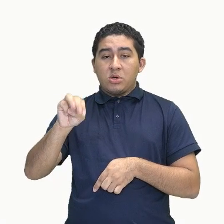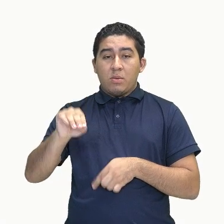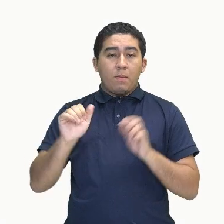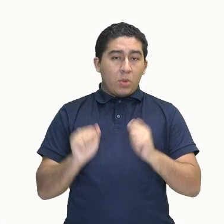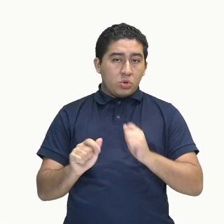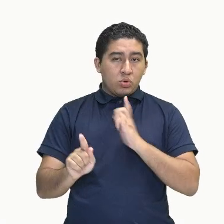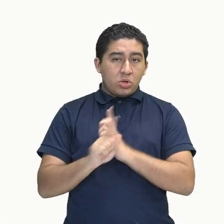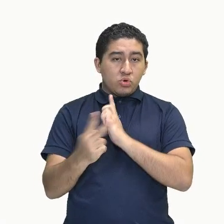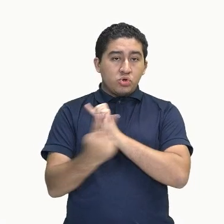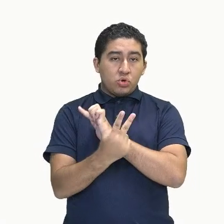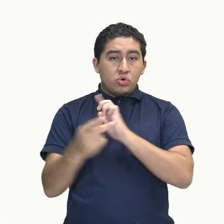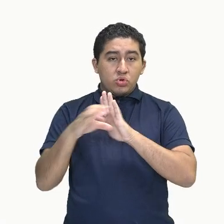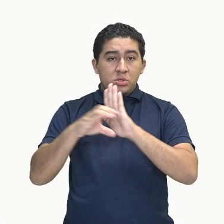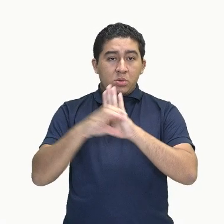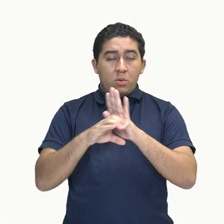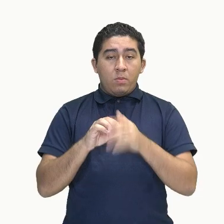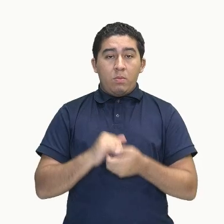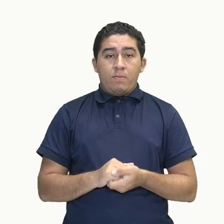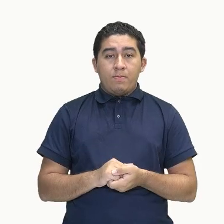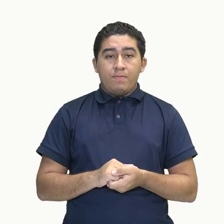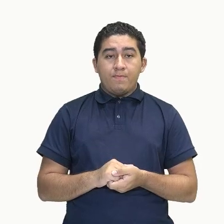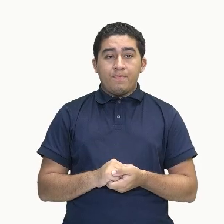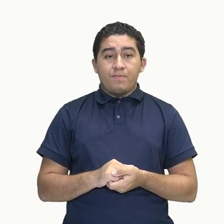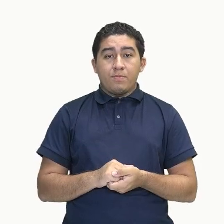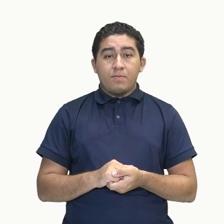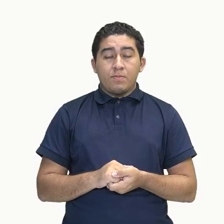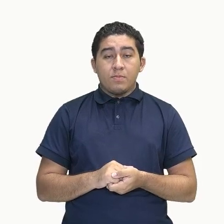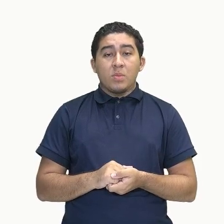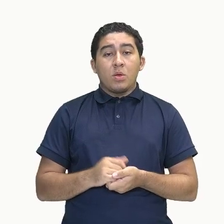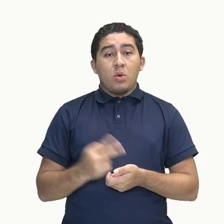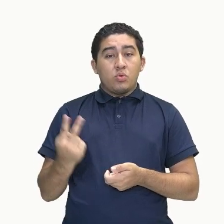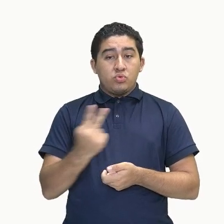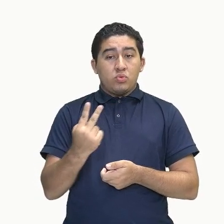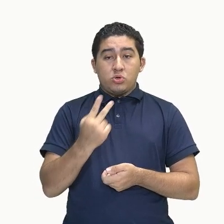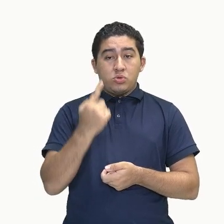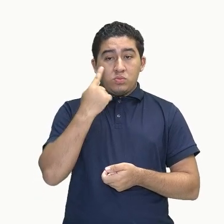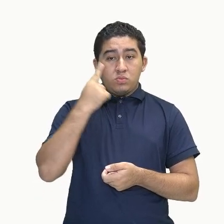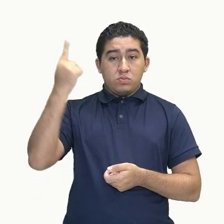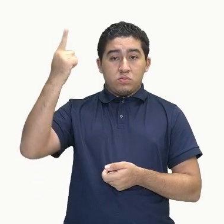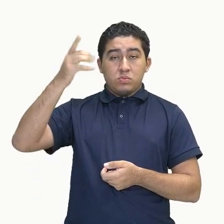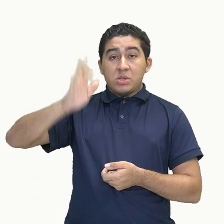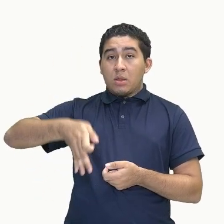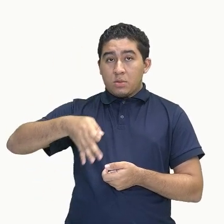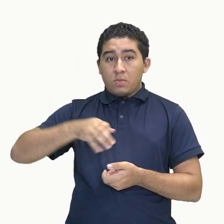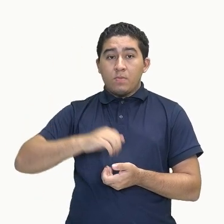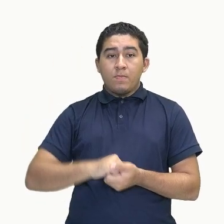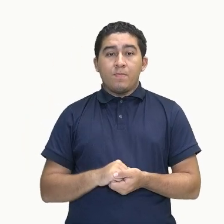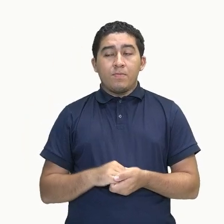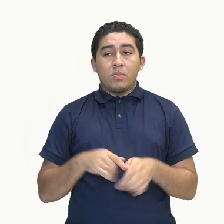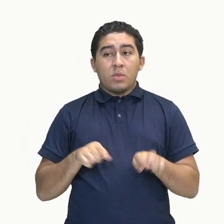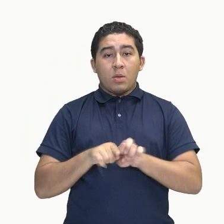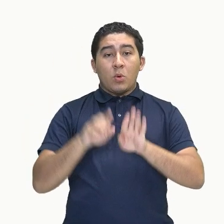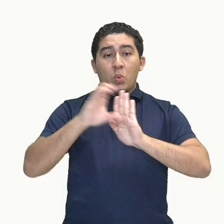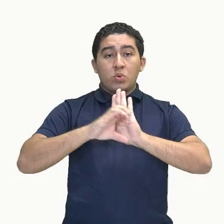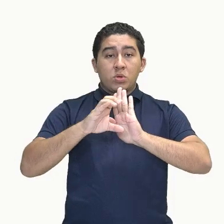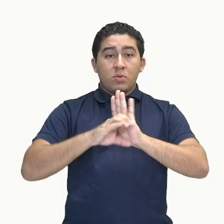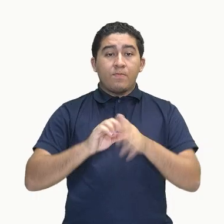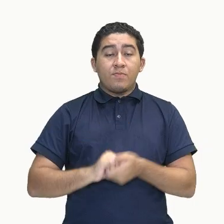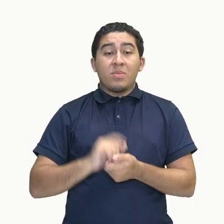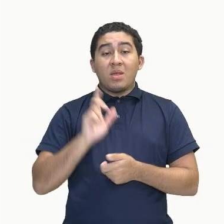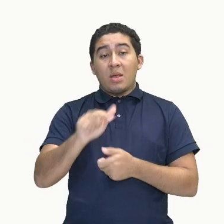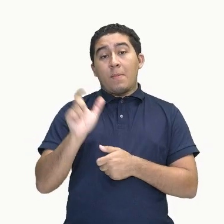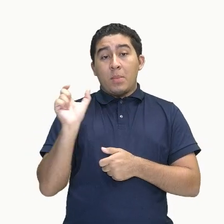bacia de drenagem ou bacia hidrográfica. E aí nós temos o conceito, é o termo utilizado